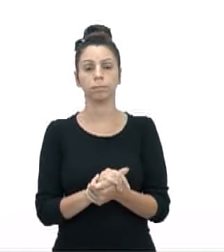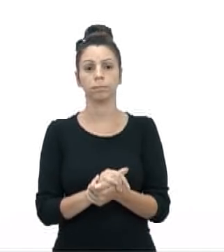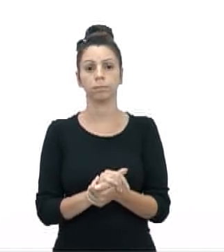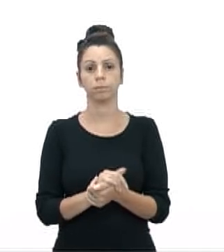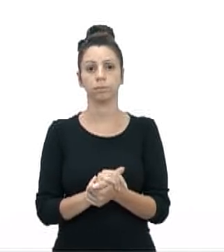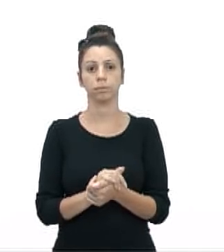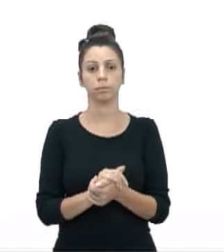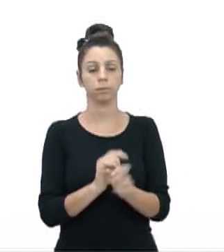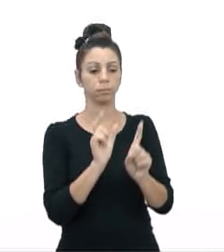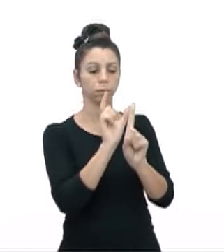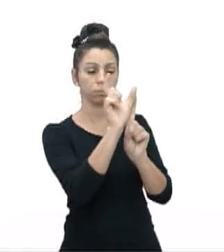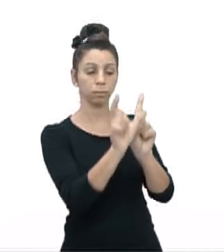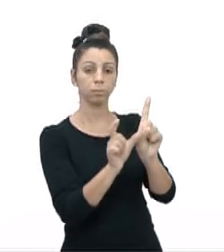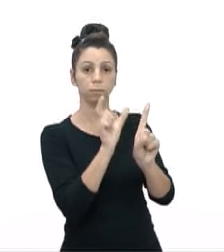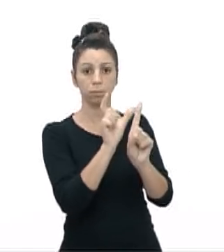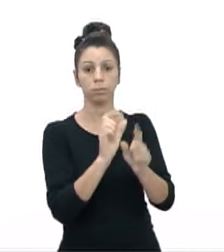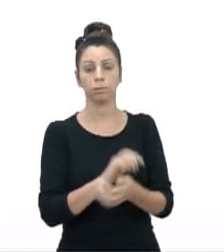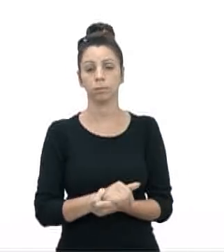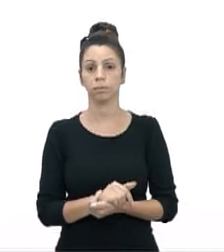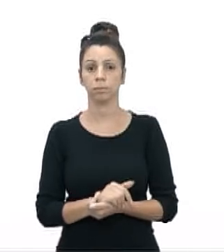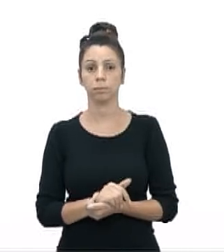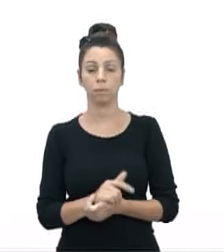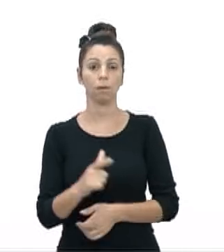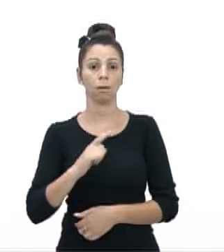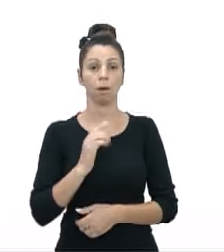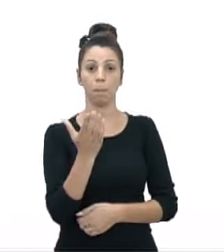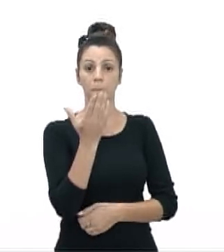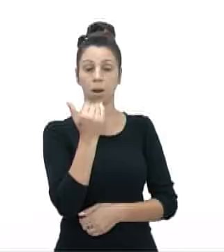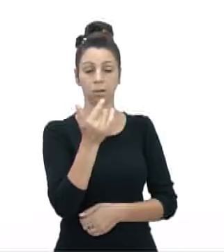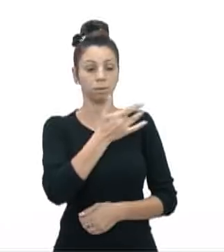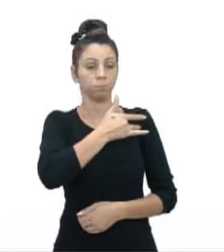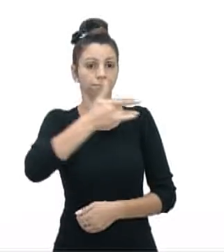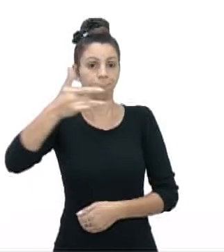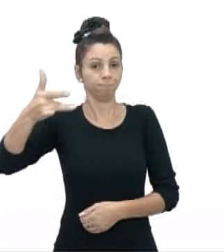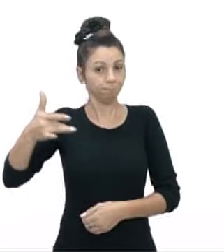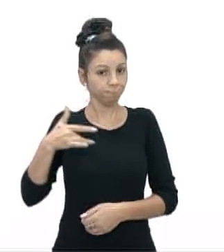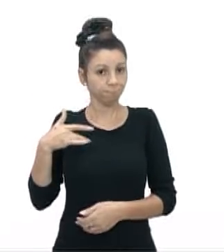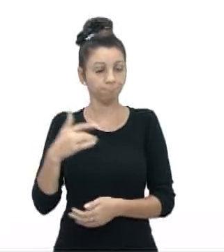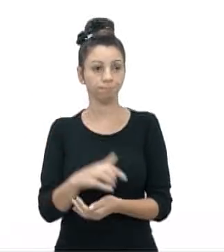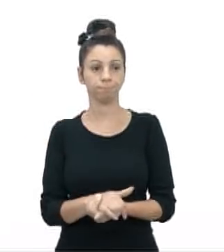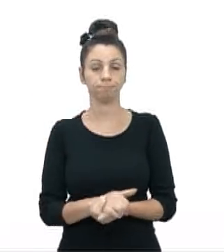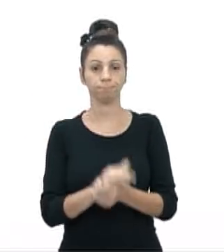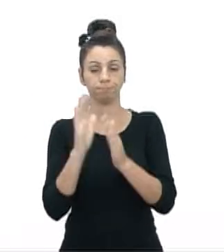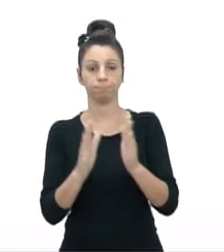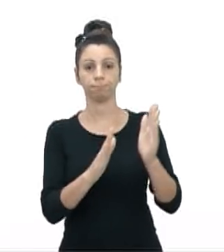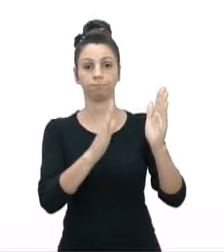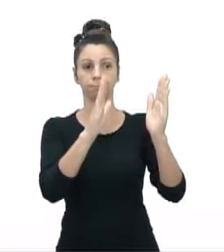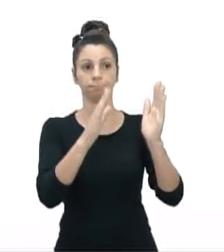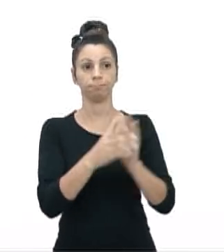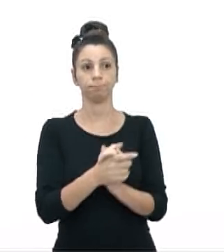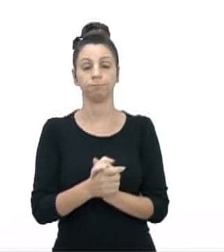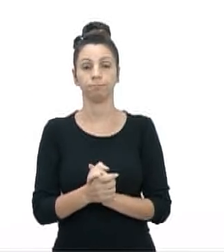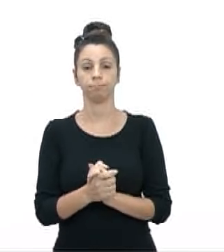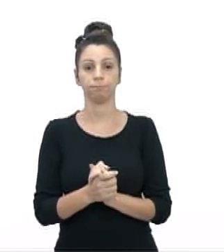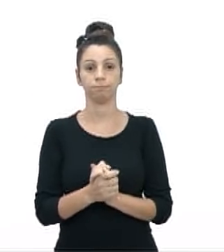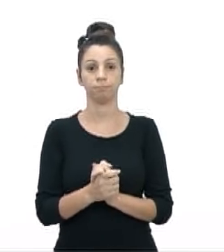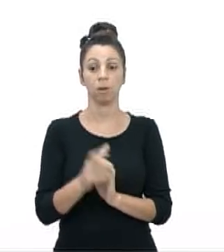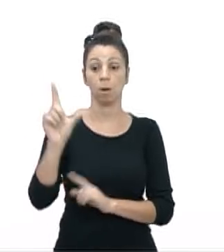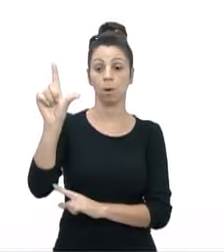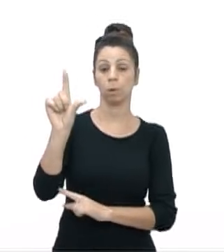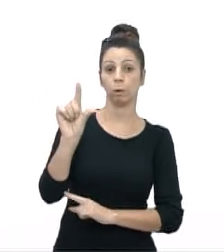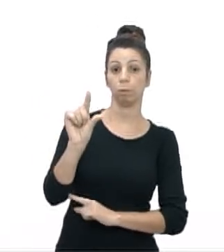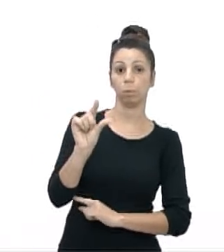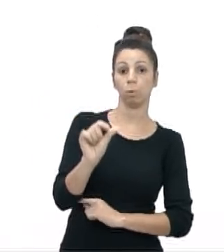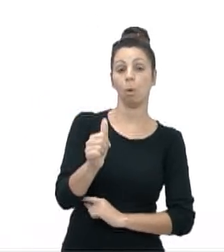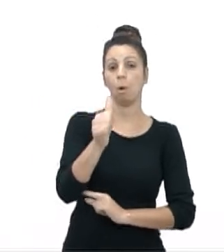não tenha uma alimentação saudável. Na sequência a gente tem lá, diminua ou abandone o consumo